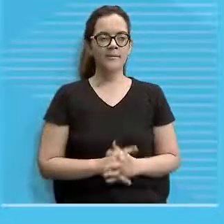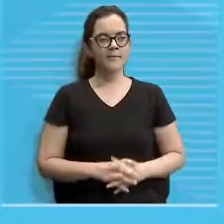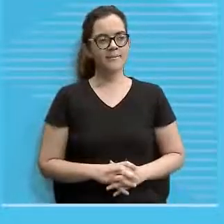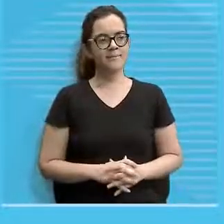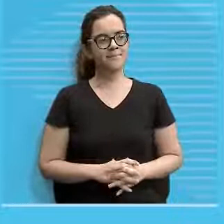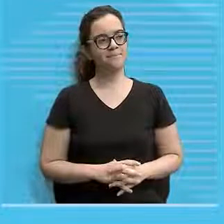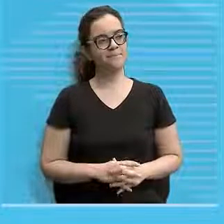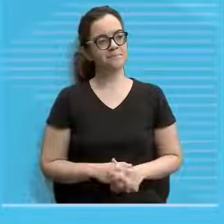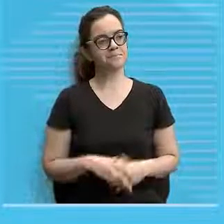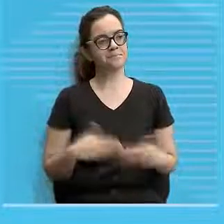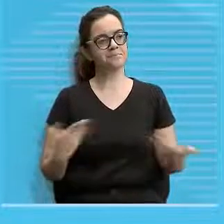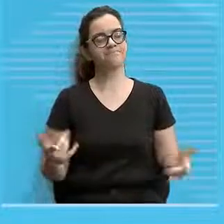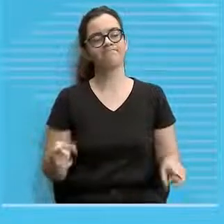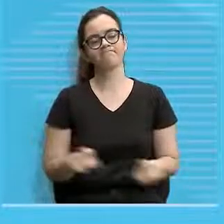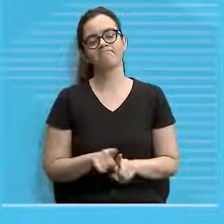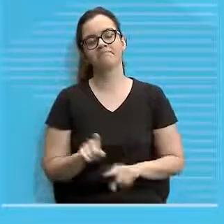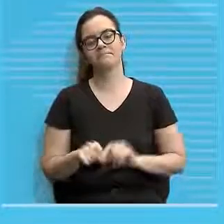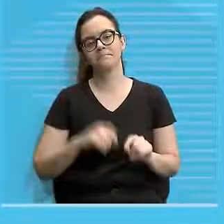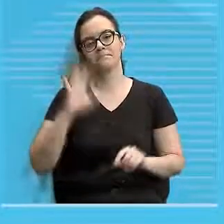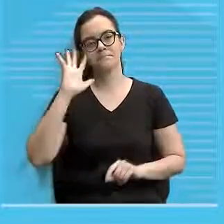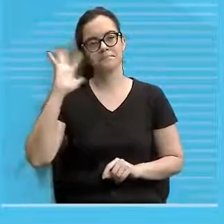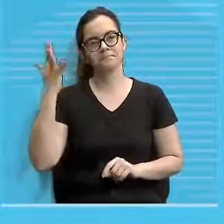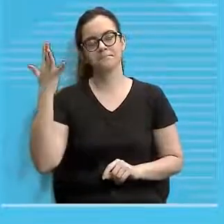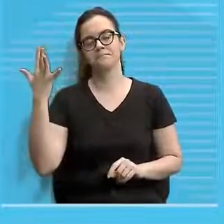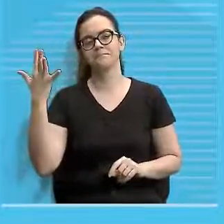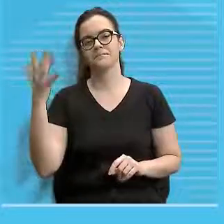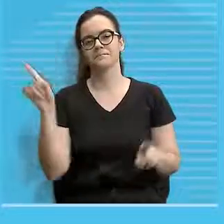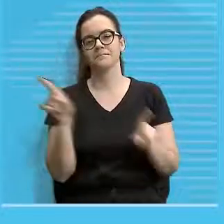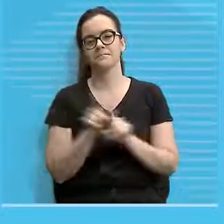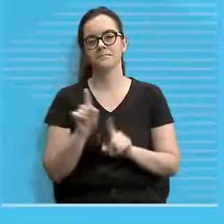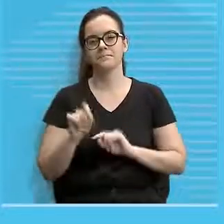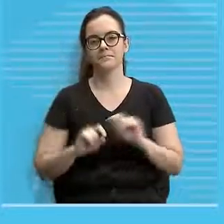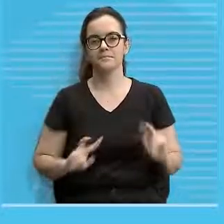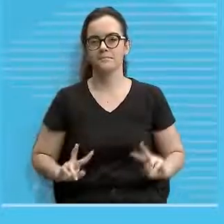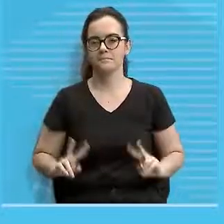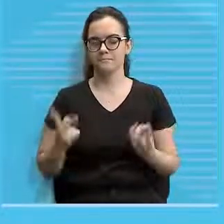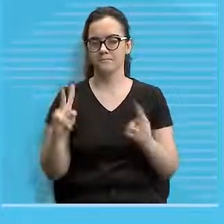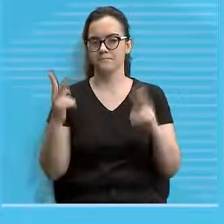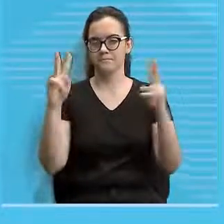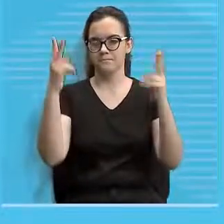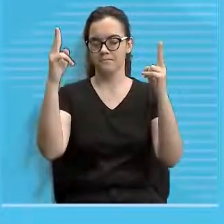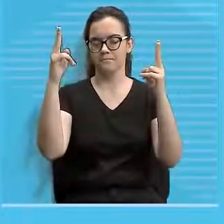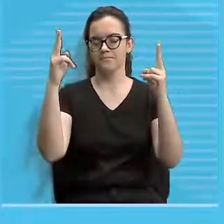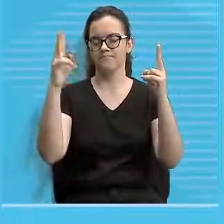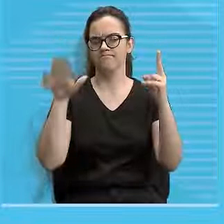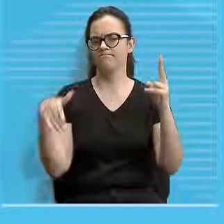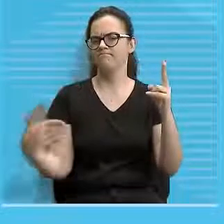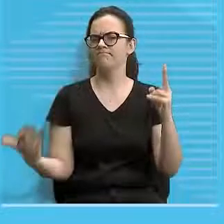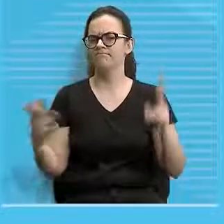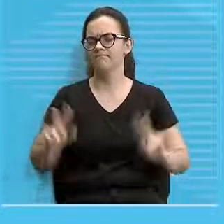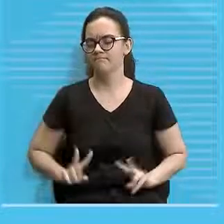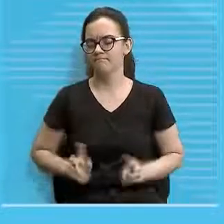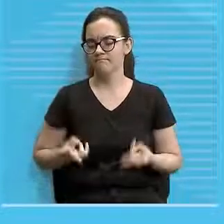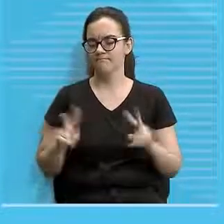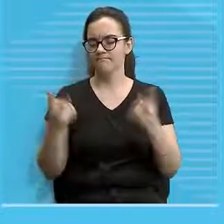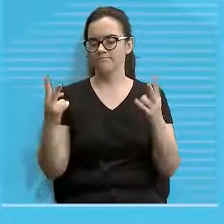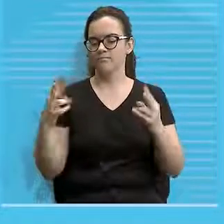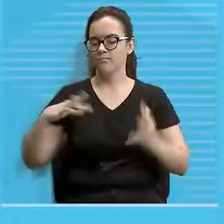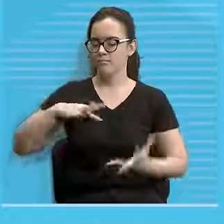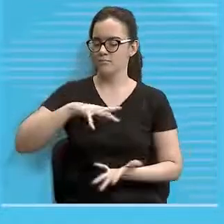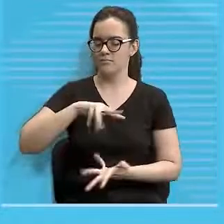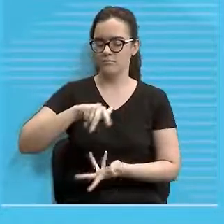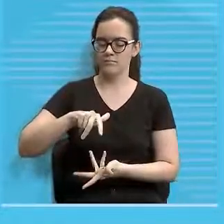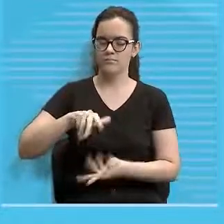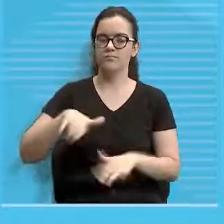decisões baseadas em valores considerados universais. Qual o valor que é considerado universal?